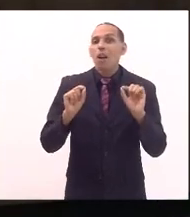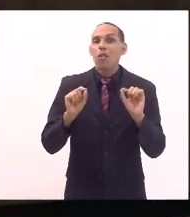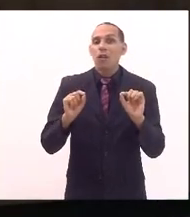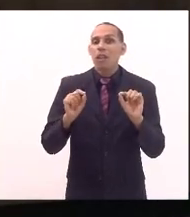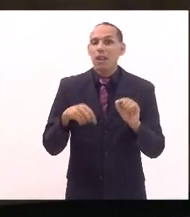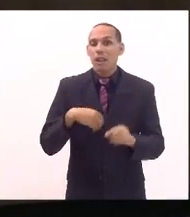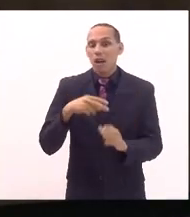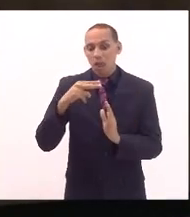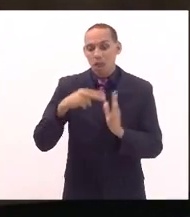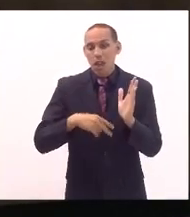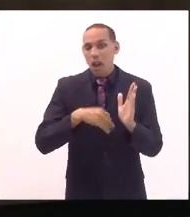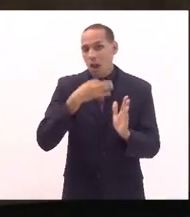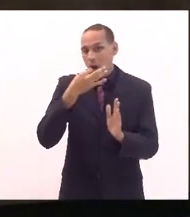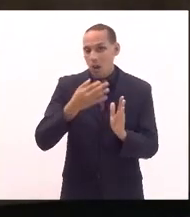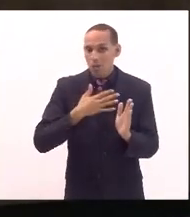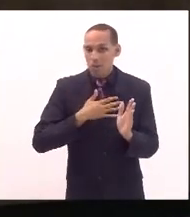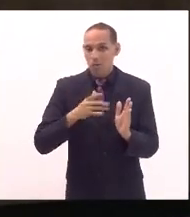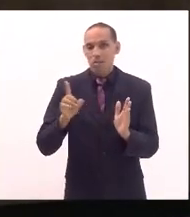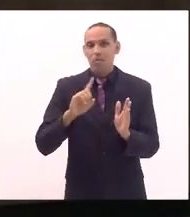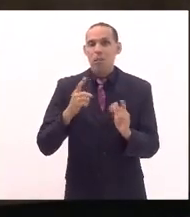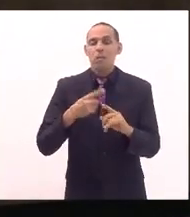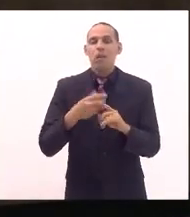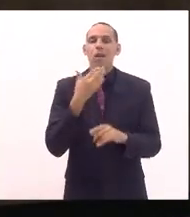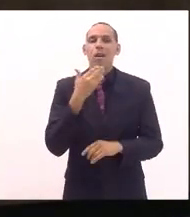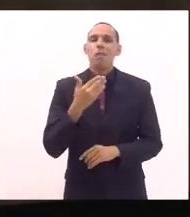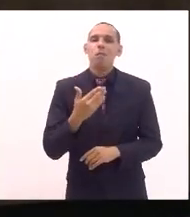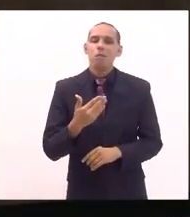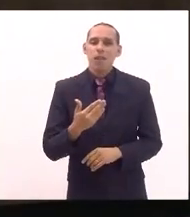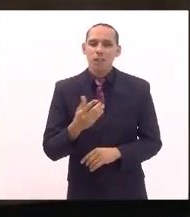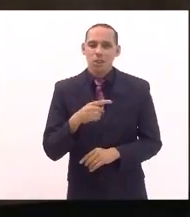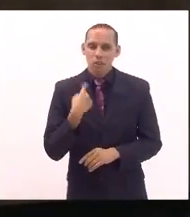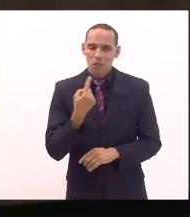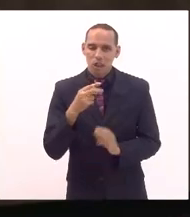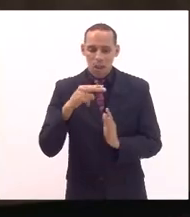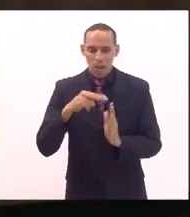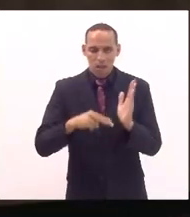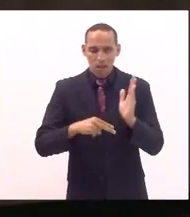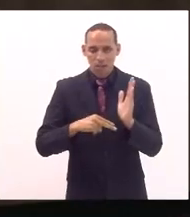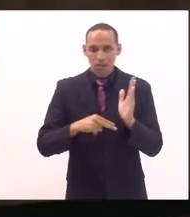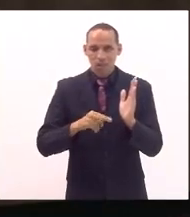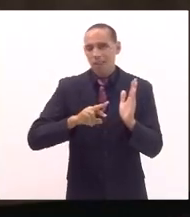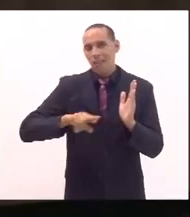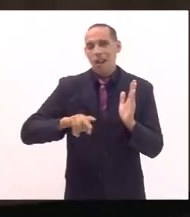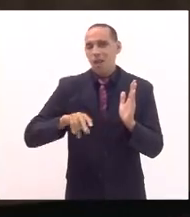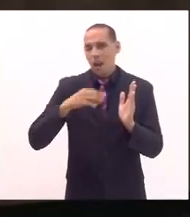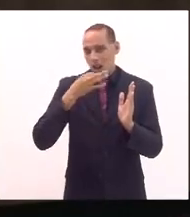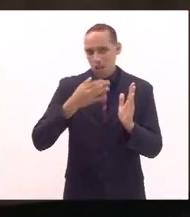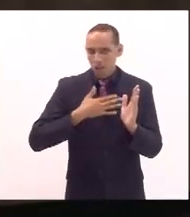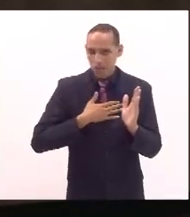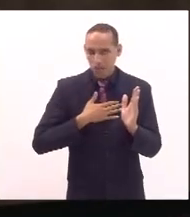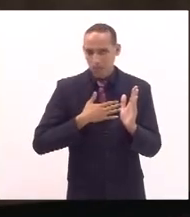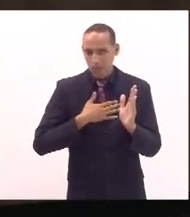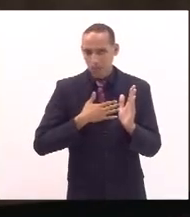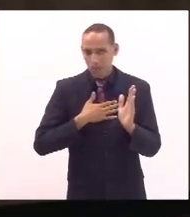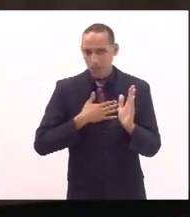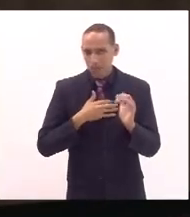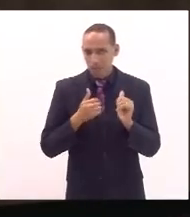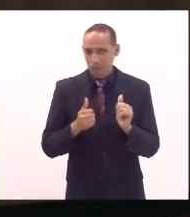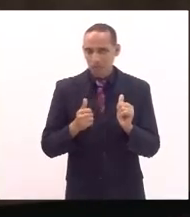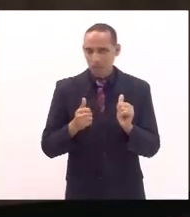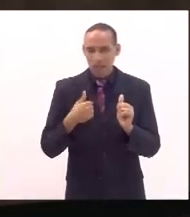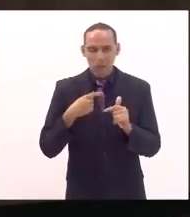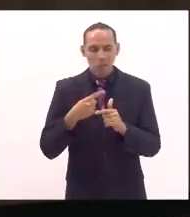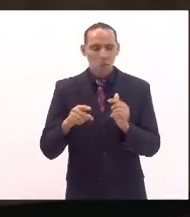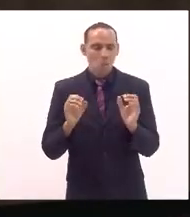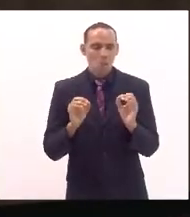voto recebido que quando pedem para gente ler o voto a gente já tô lendo o voto não quer dizer que seja o meu voto eu não tenho